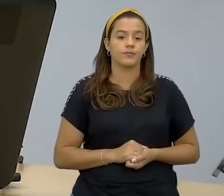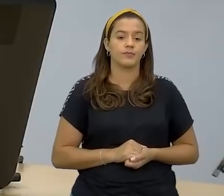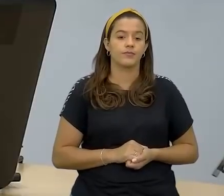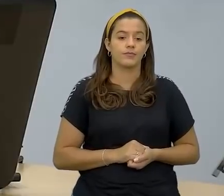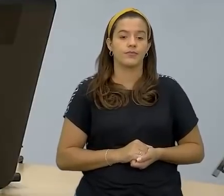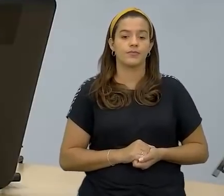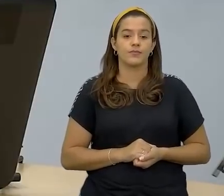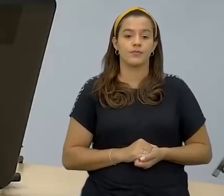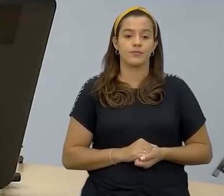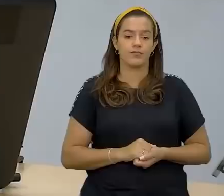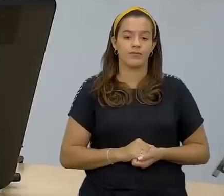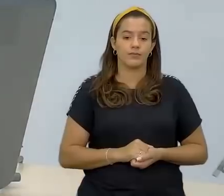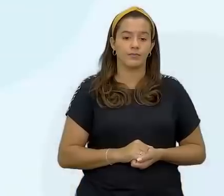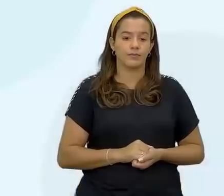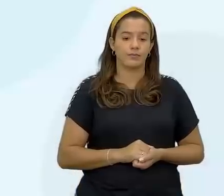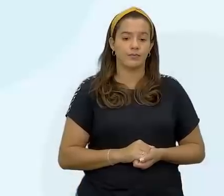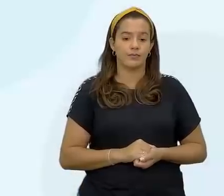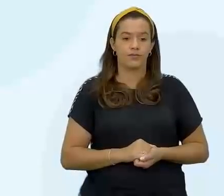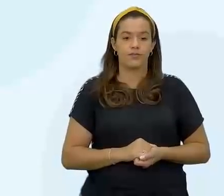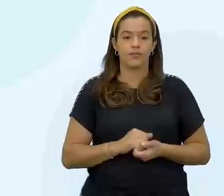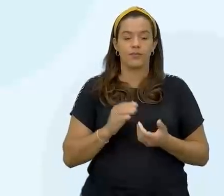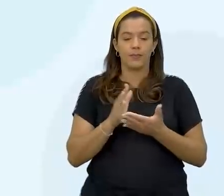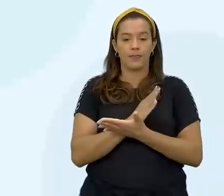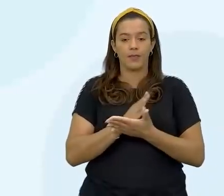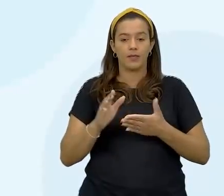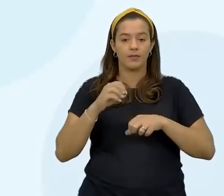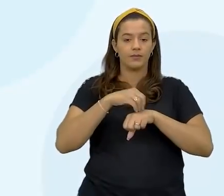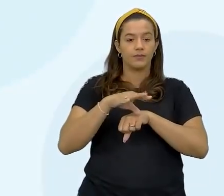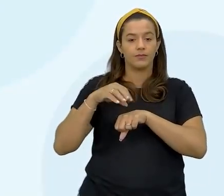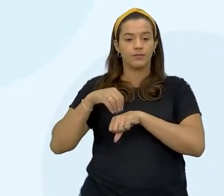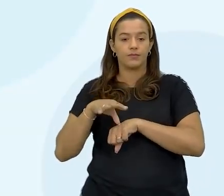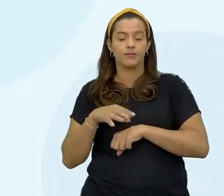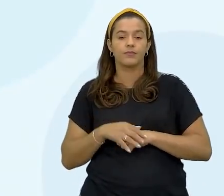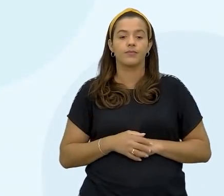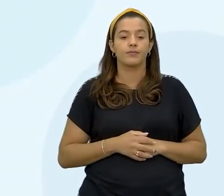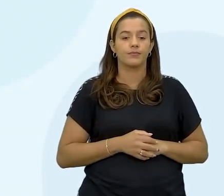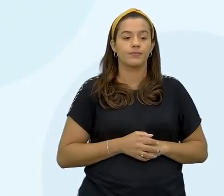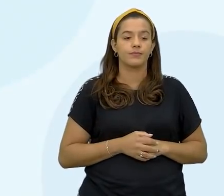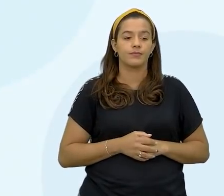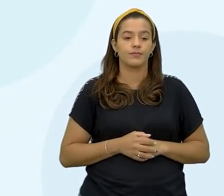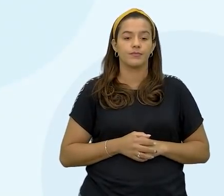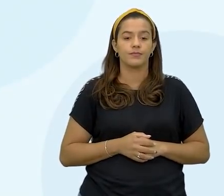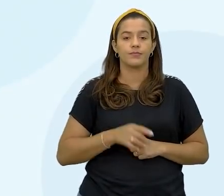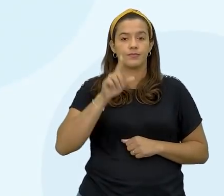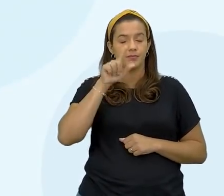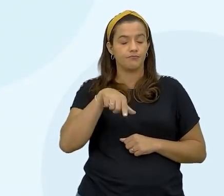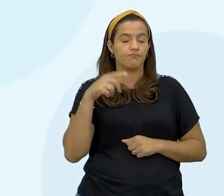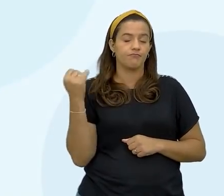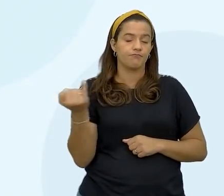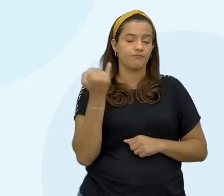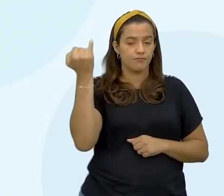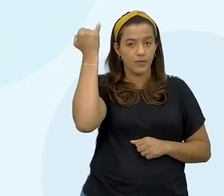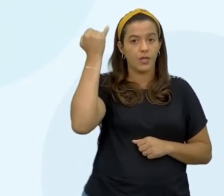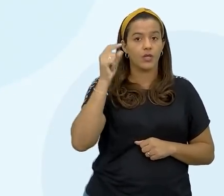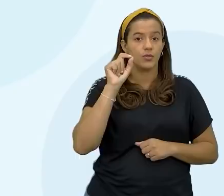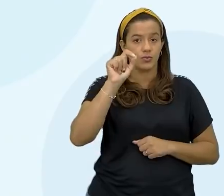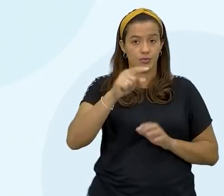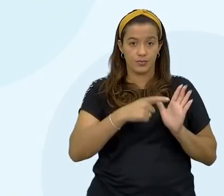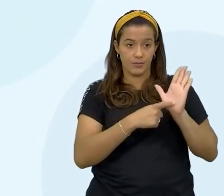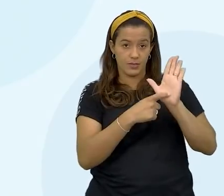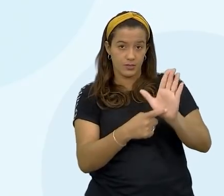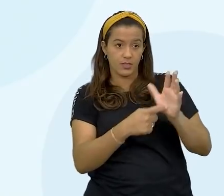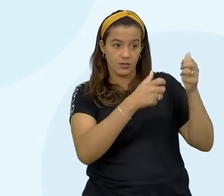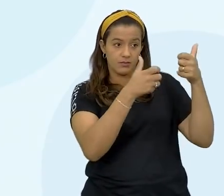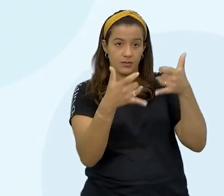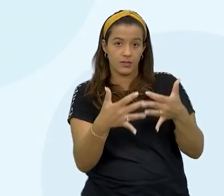próximo slide. Tem aí já umas dicas ainda desse passo 3. Eu vou ler aqui. É importante que, como no exemplo apresentado,